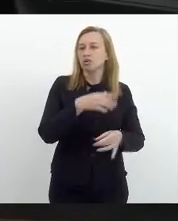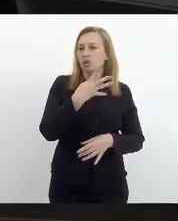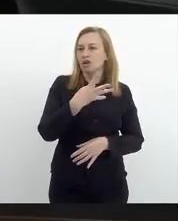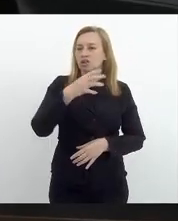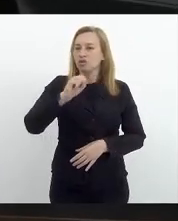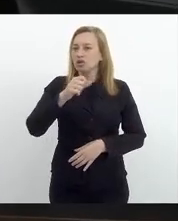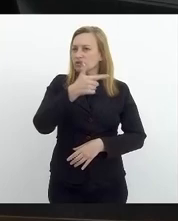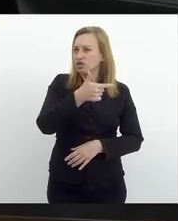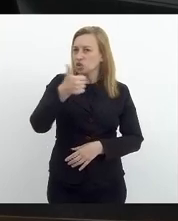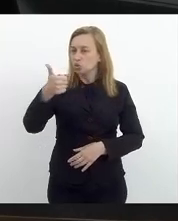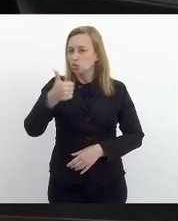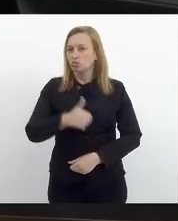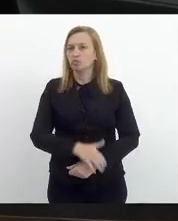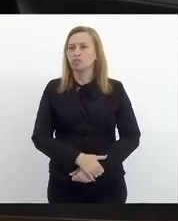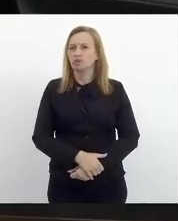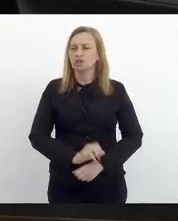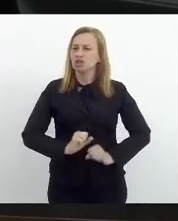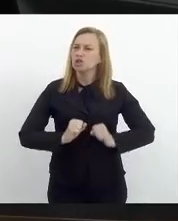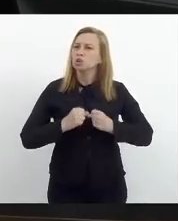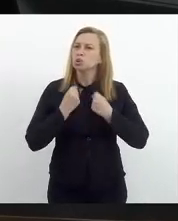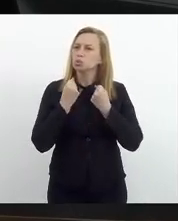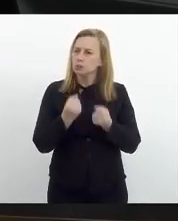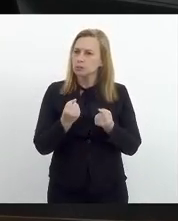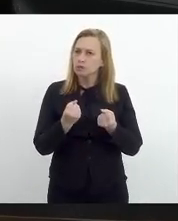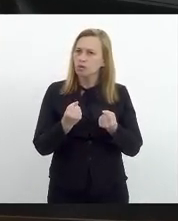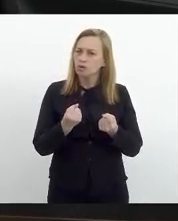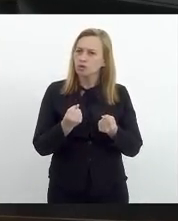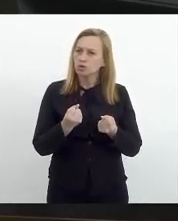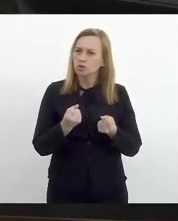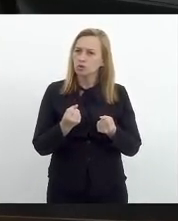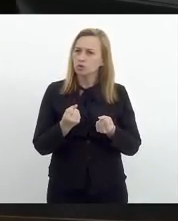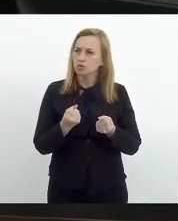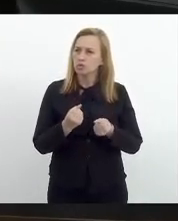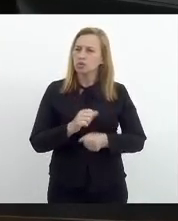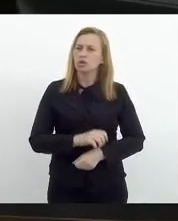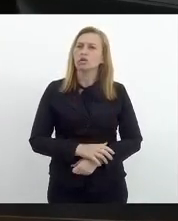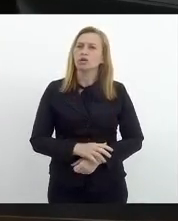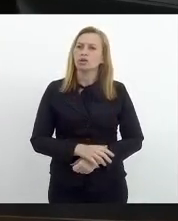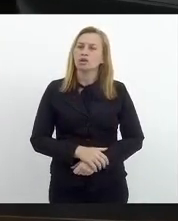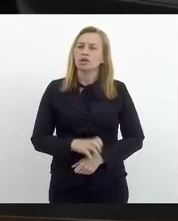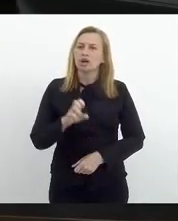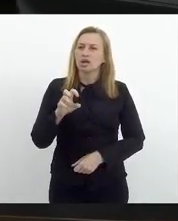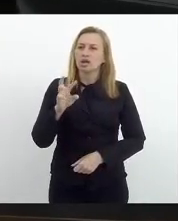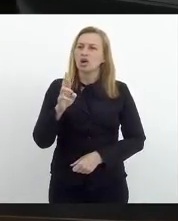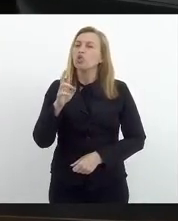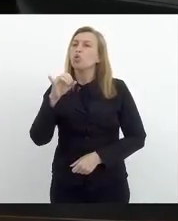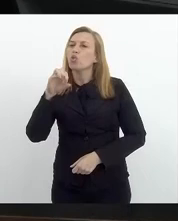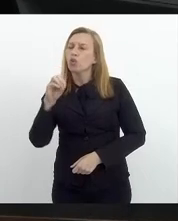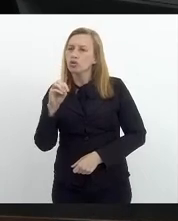21 esse esforço é hercúleo que estamos fazendo